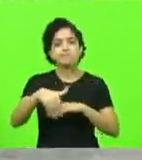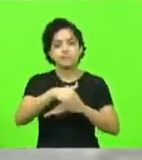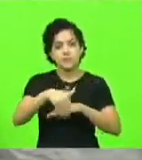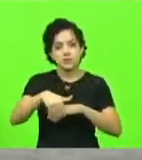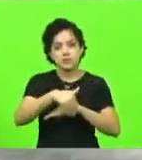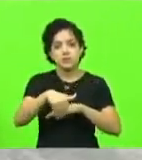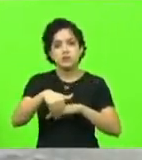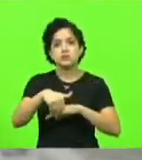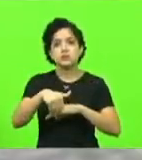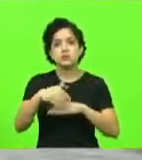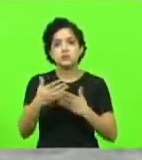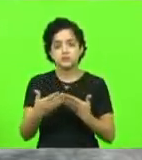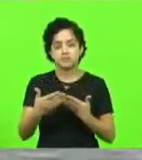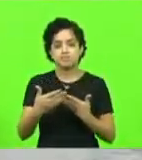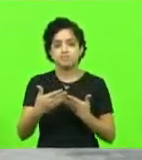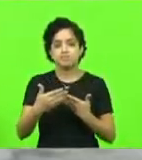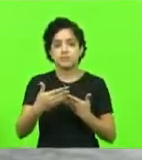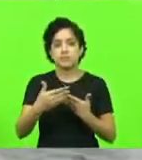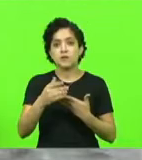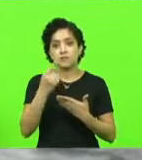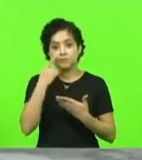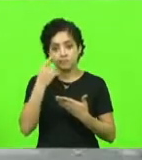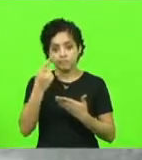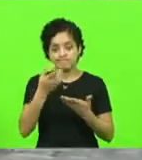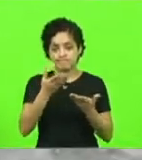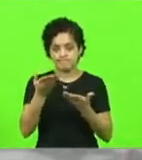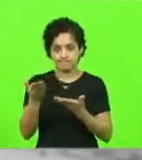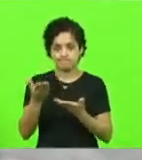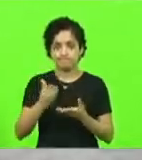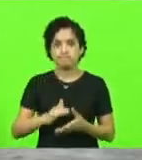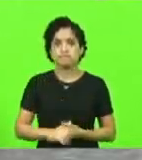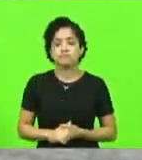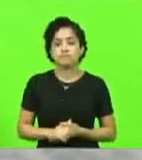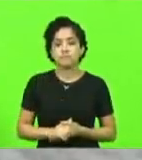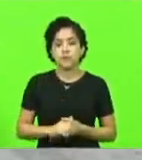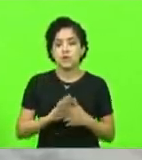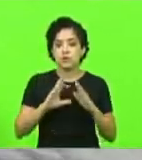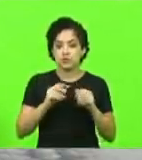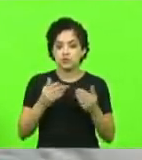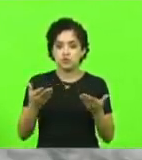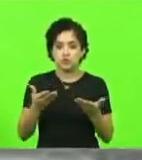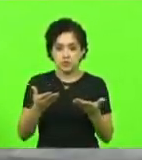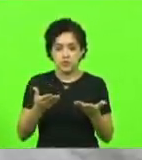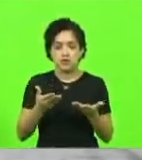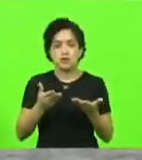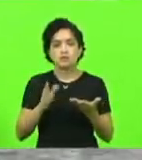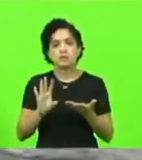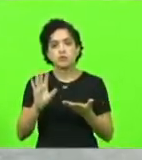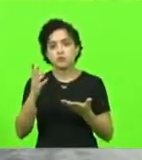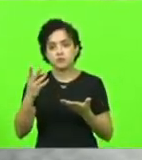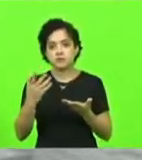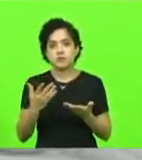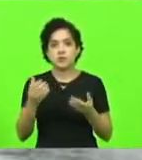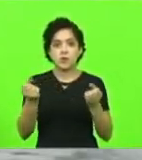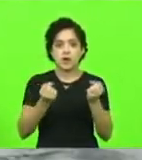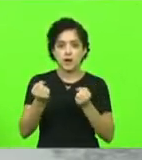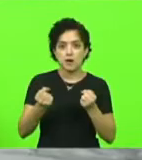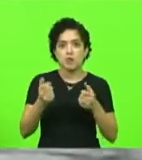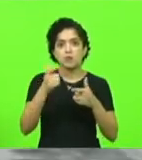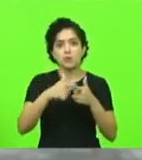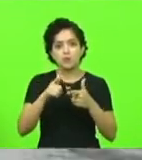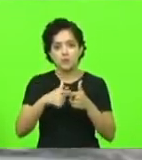ali pelo Alto Vale passa por isso daí. Todos nós aí já perdemos veículo, já